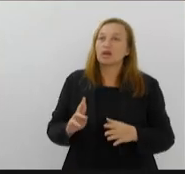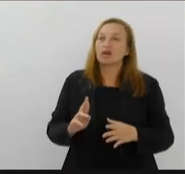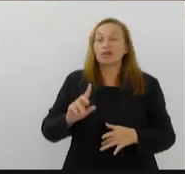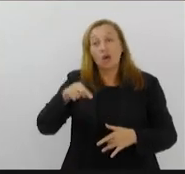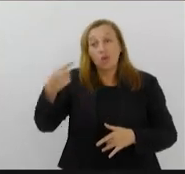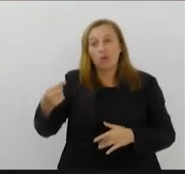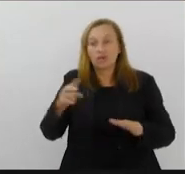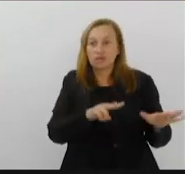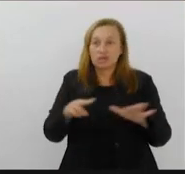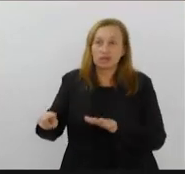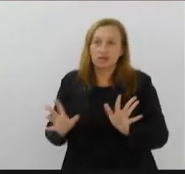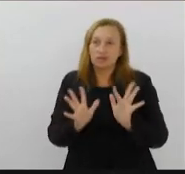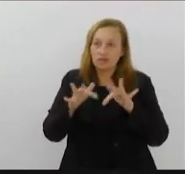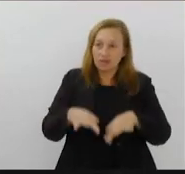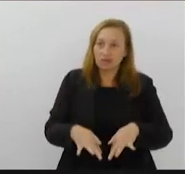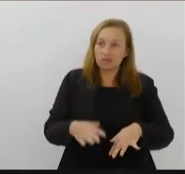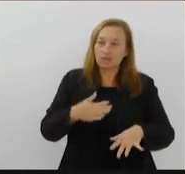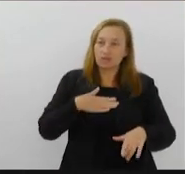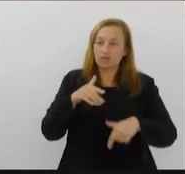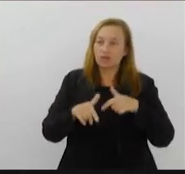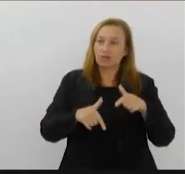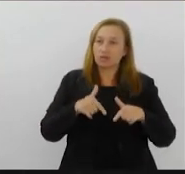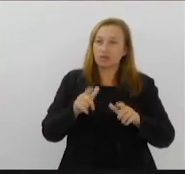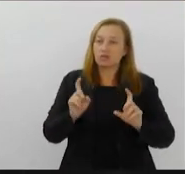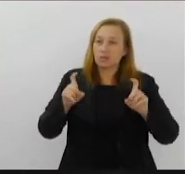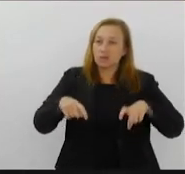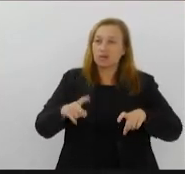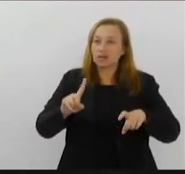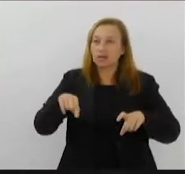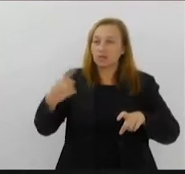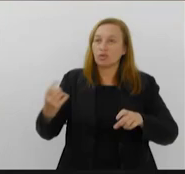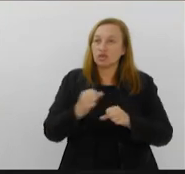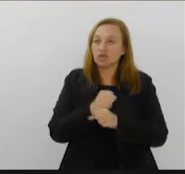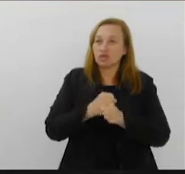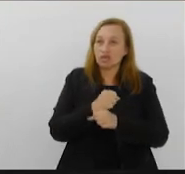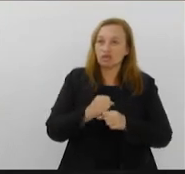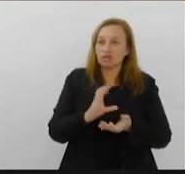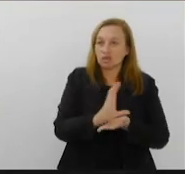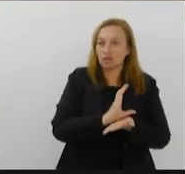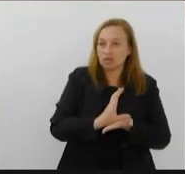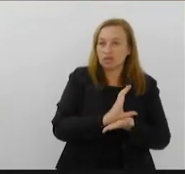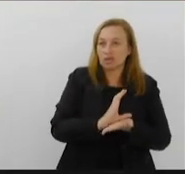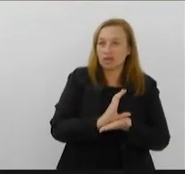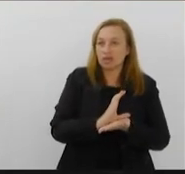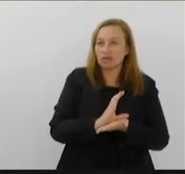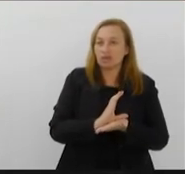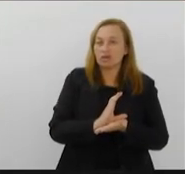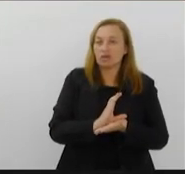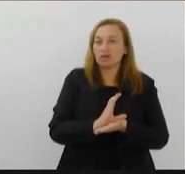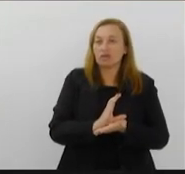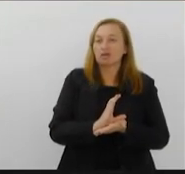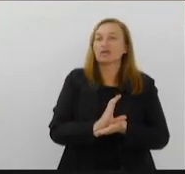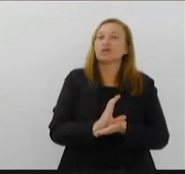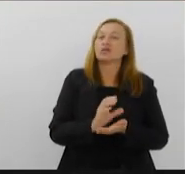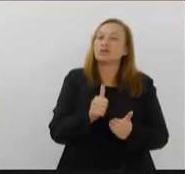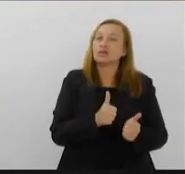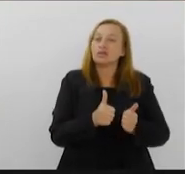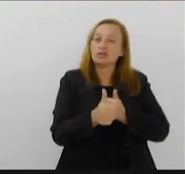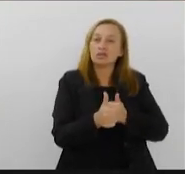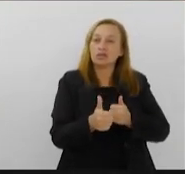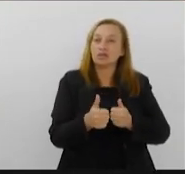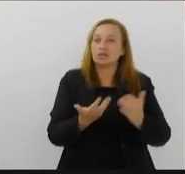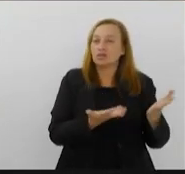outra, encerra finalmente o meu mandato, depois de anos à frente do Conselho Nacional da Juventude. A gente discute coisas